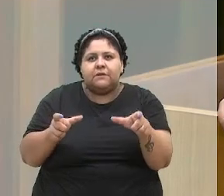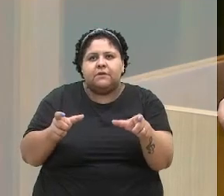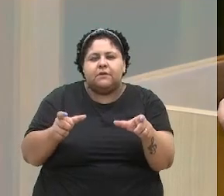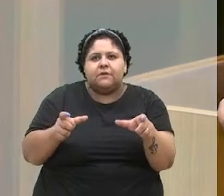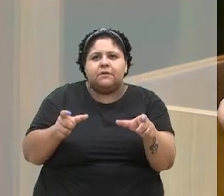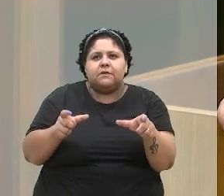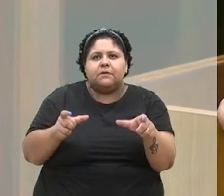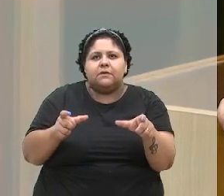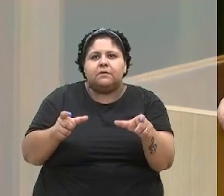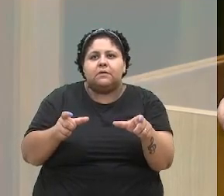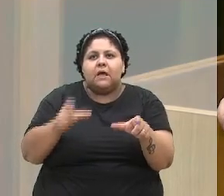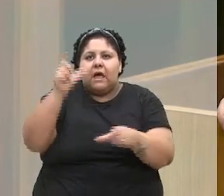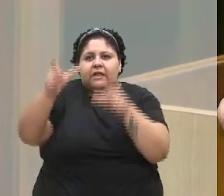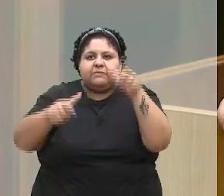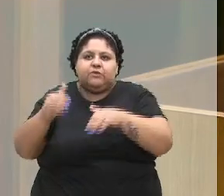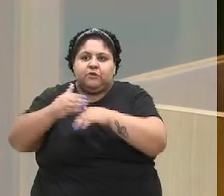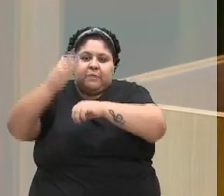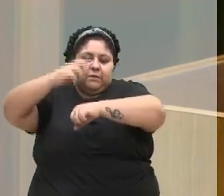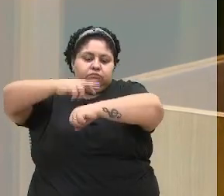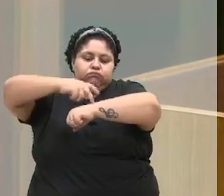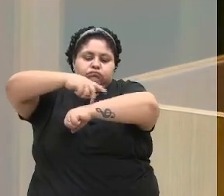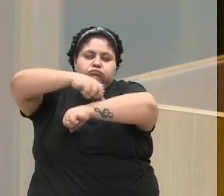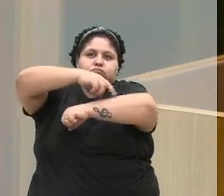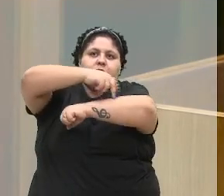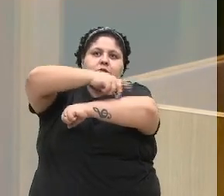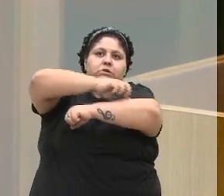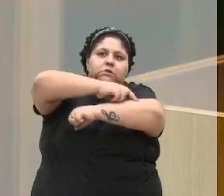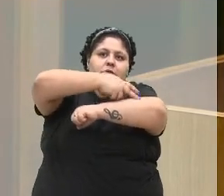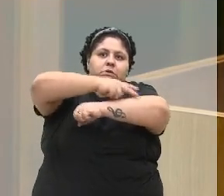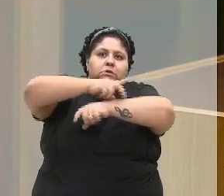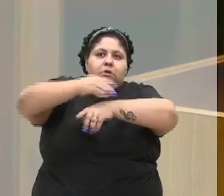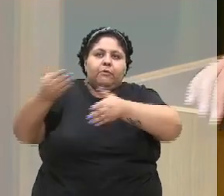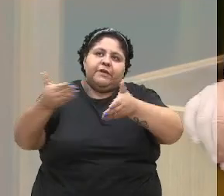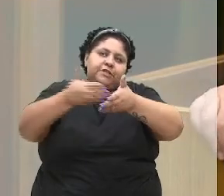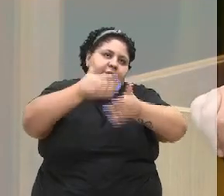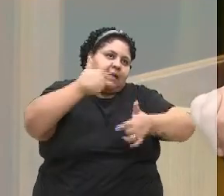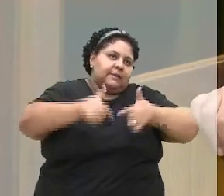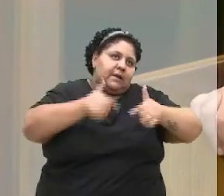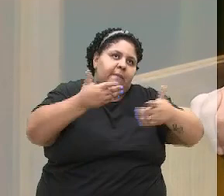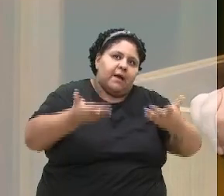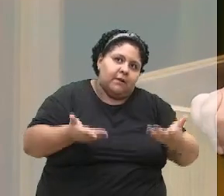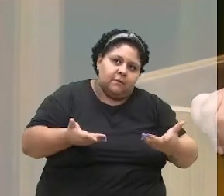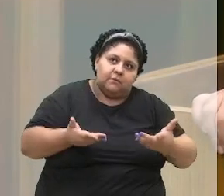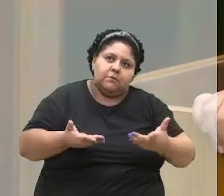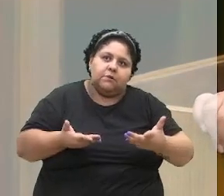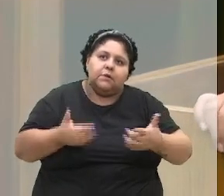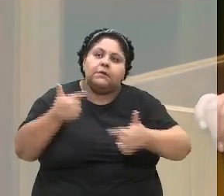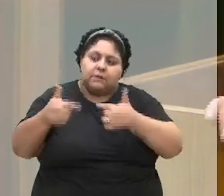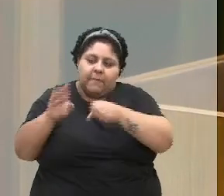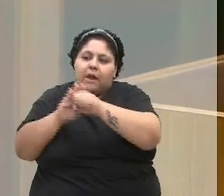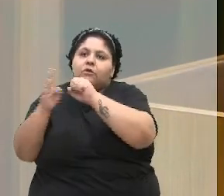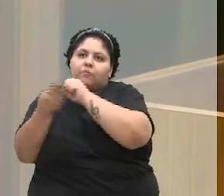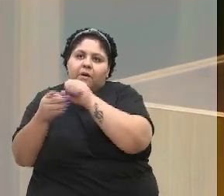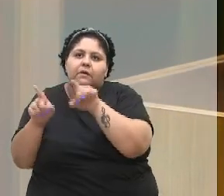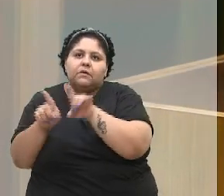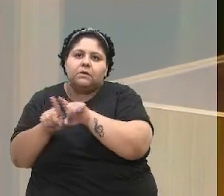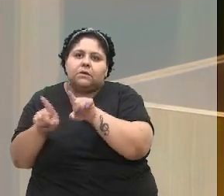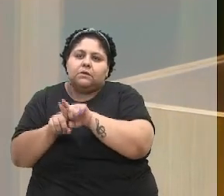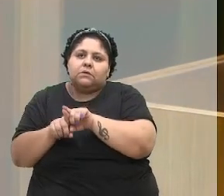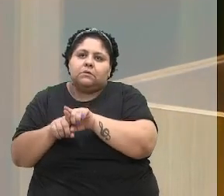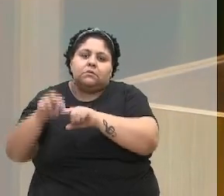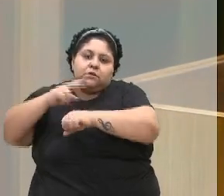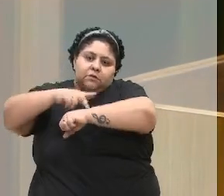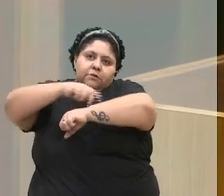onde as pessoas mais caminham aqui para ir para o trabalho, e a Liga que as pessoas trabalham mais, andando mais para as suas